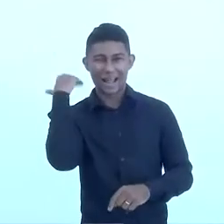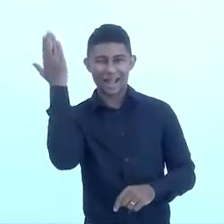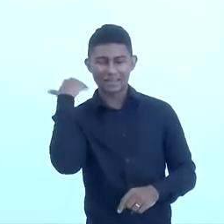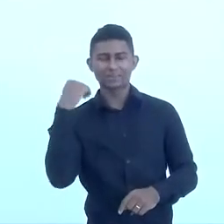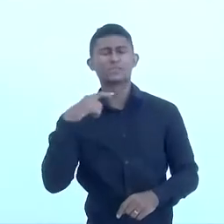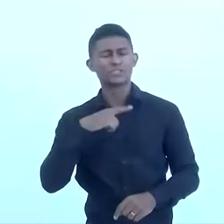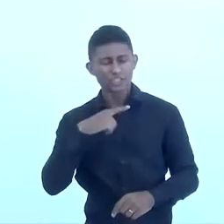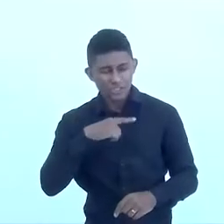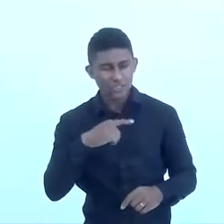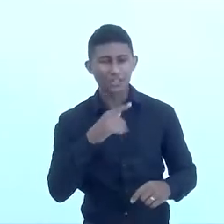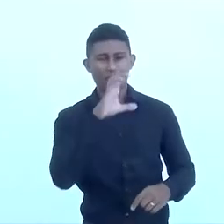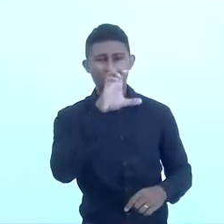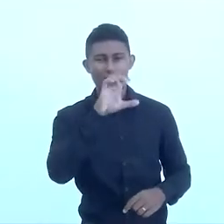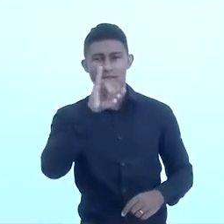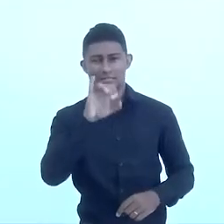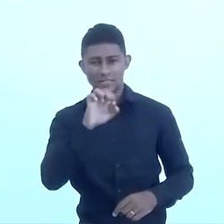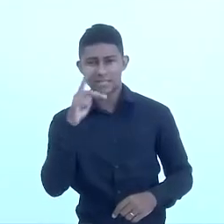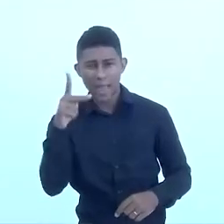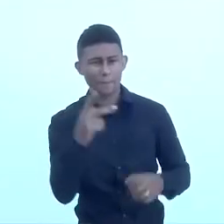que existia,